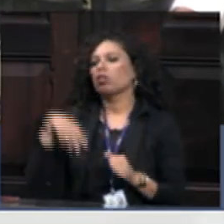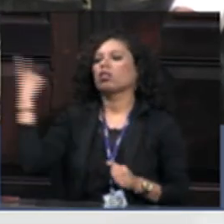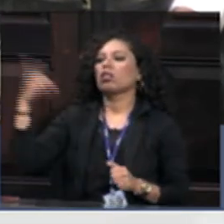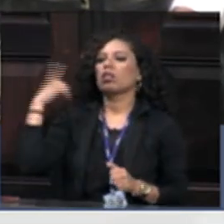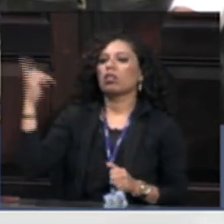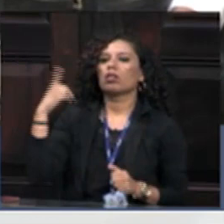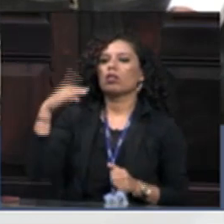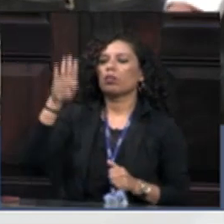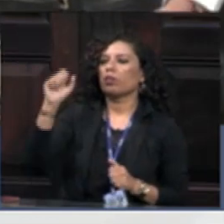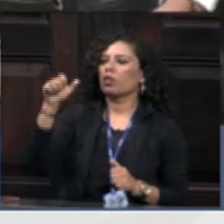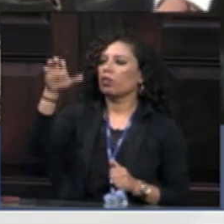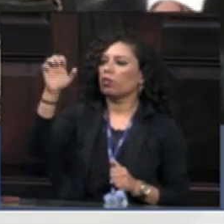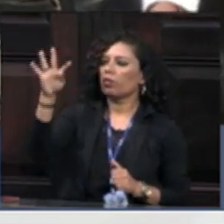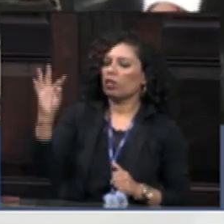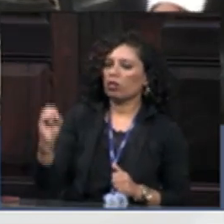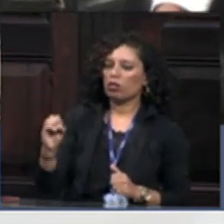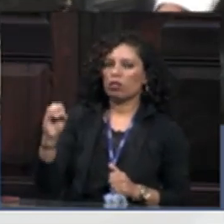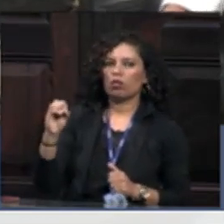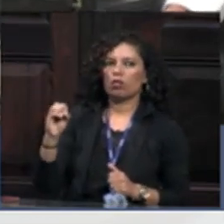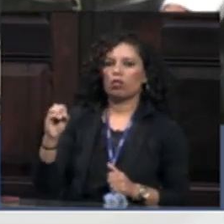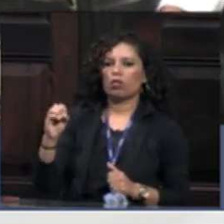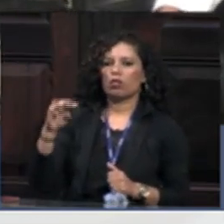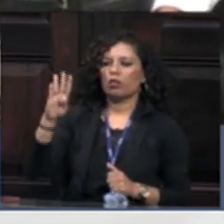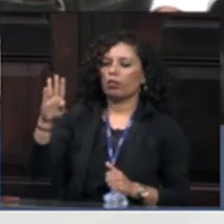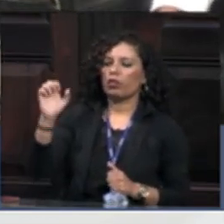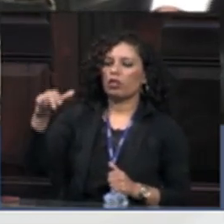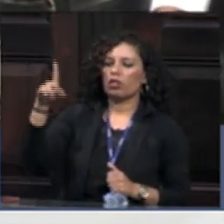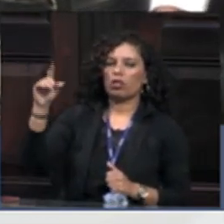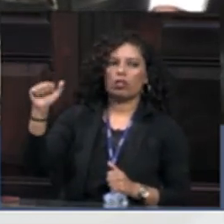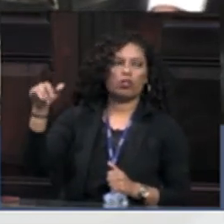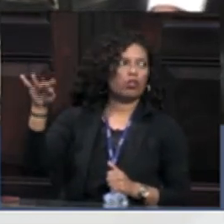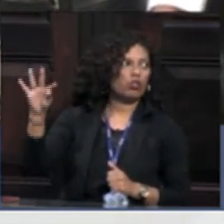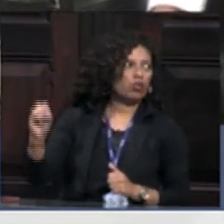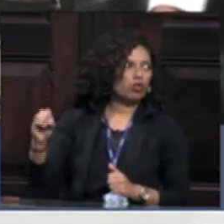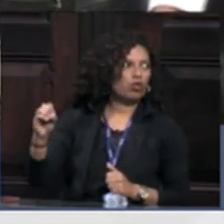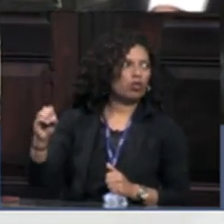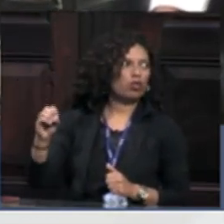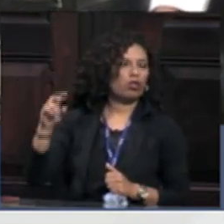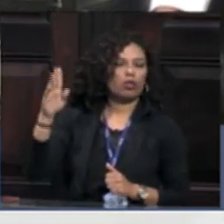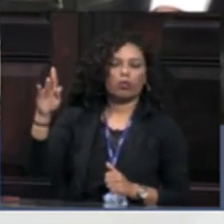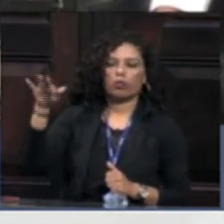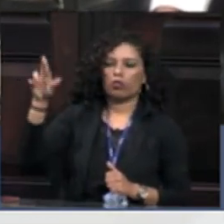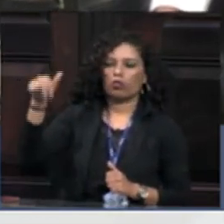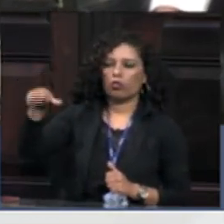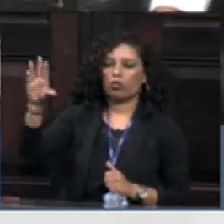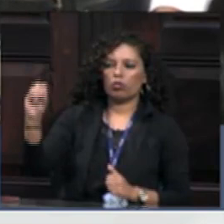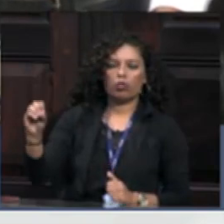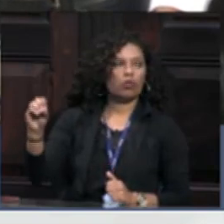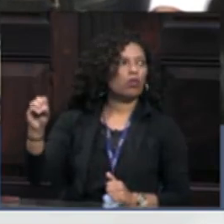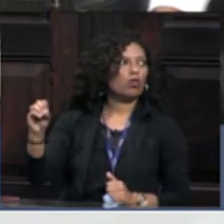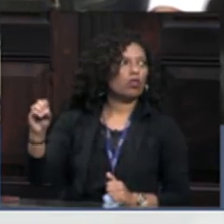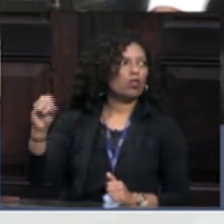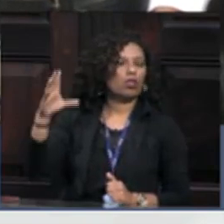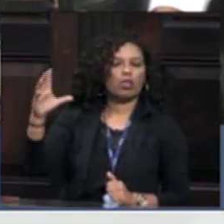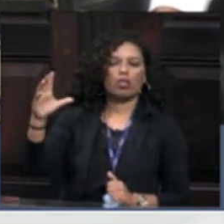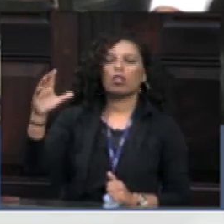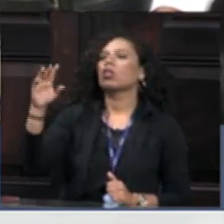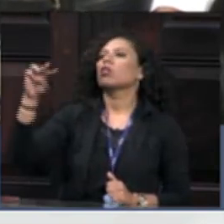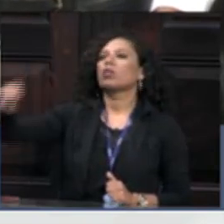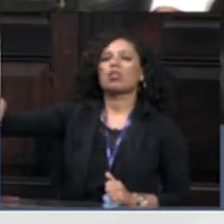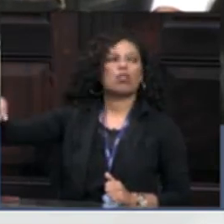Deputado Bebeto, deputado Benedito Alves, deputado Bruno Dauari, deputado Carlos